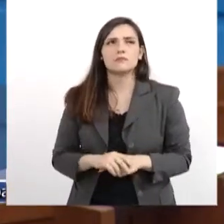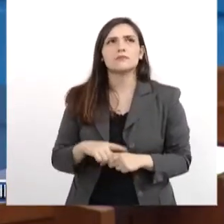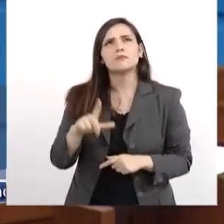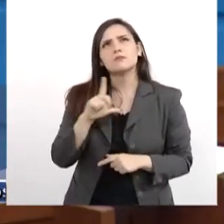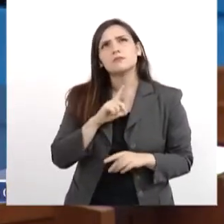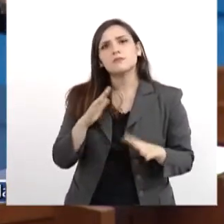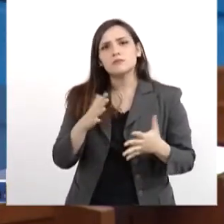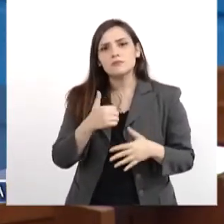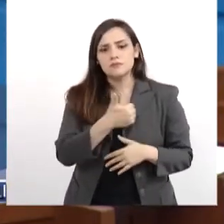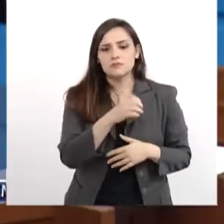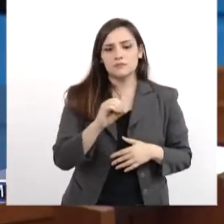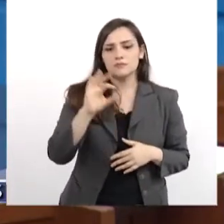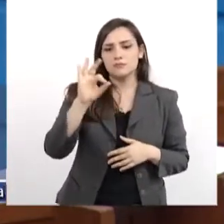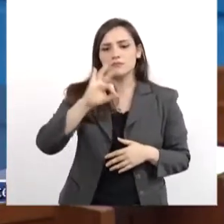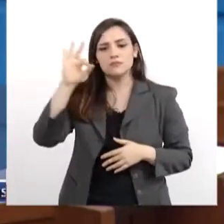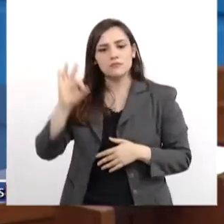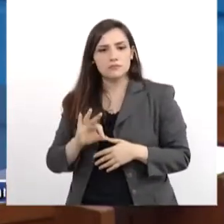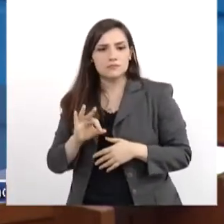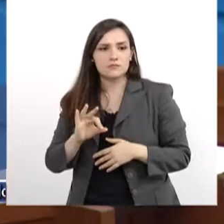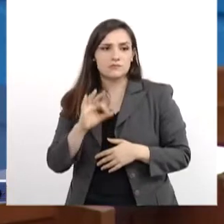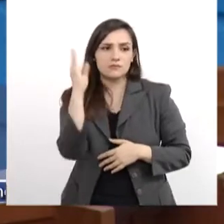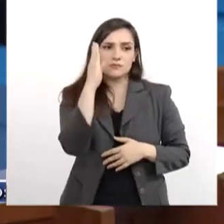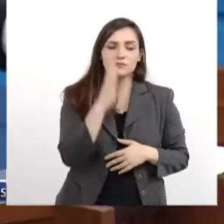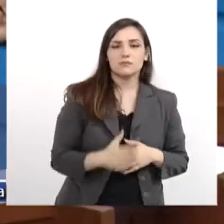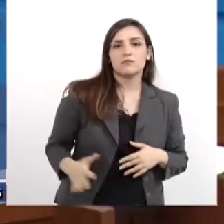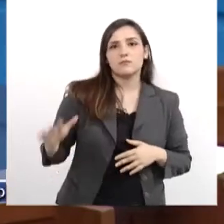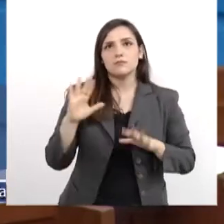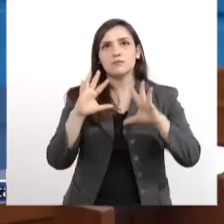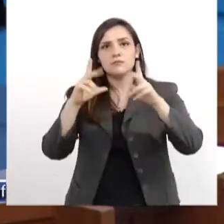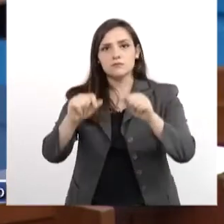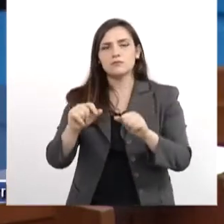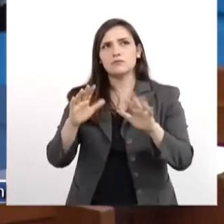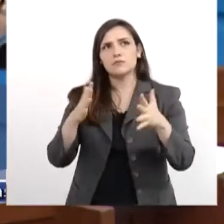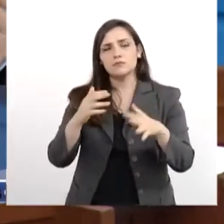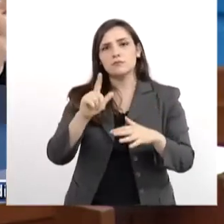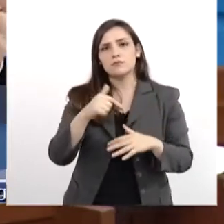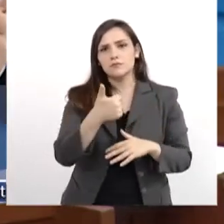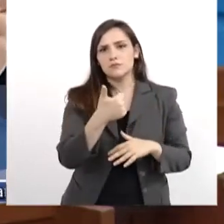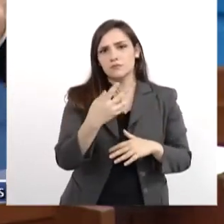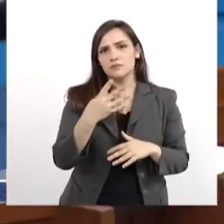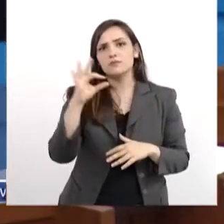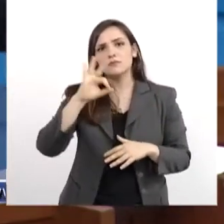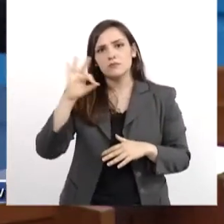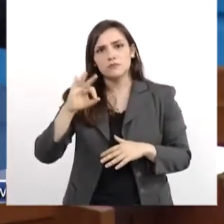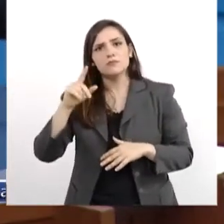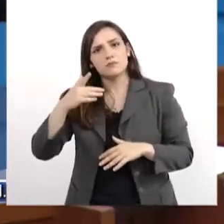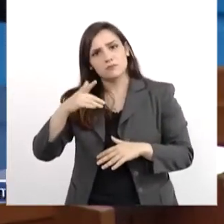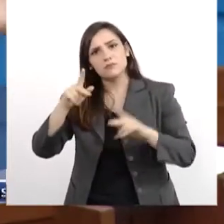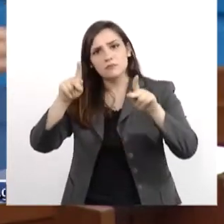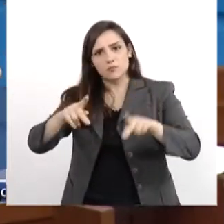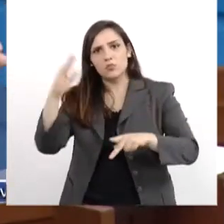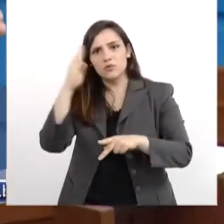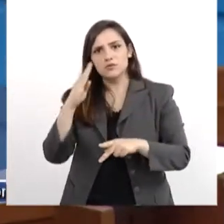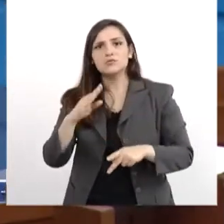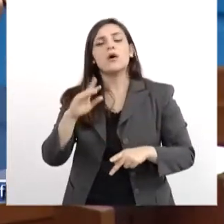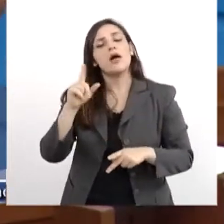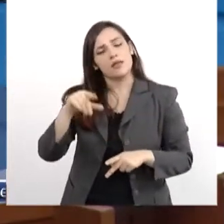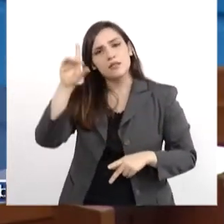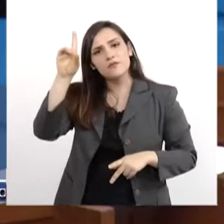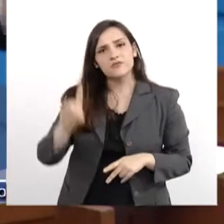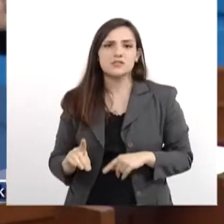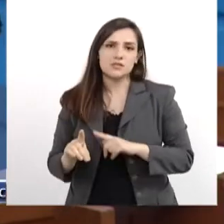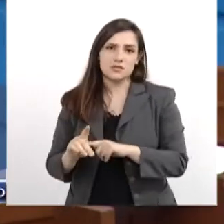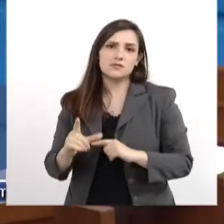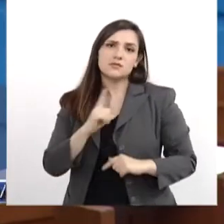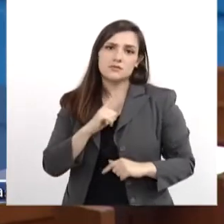de 10% da população brasileira. Hoje, em torno de 14% da população brasileira